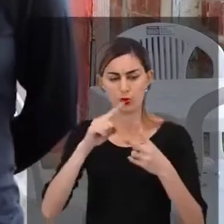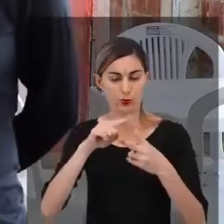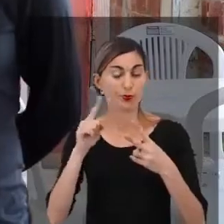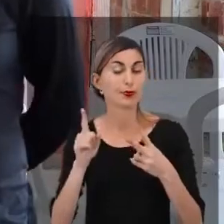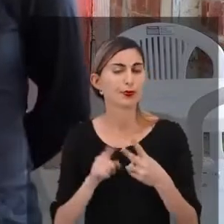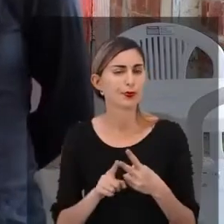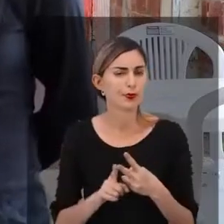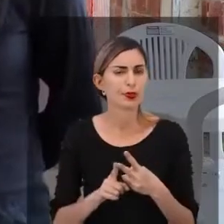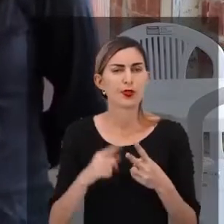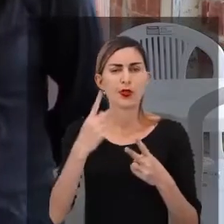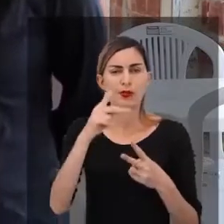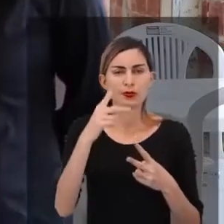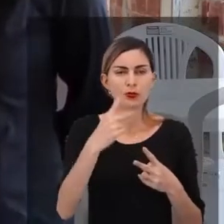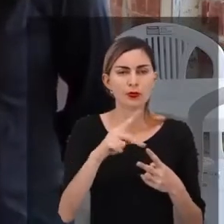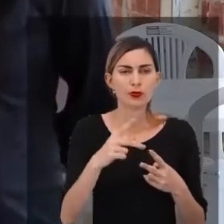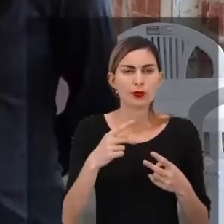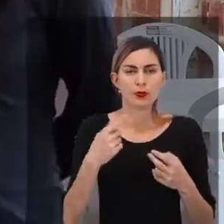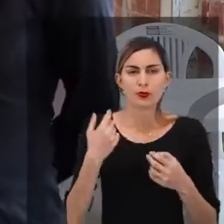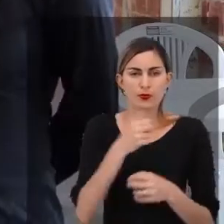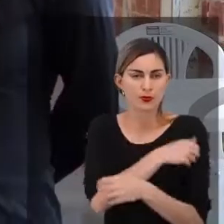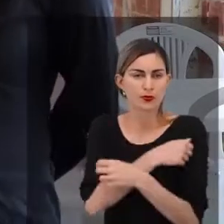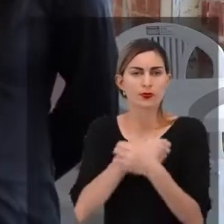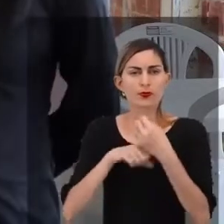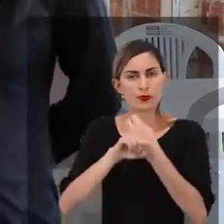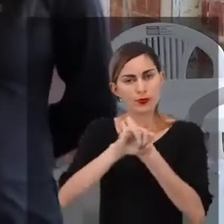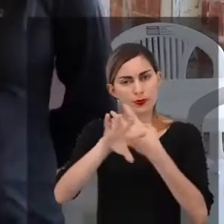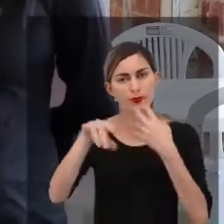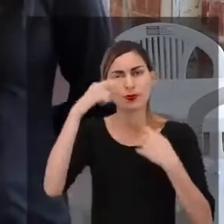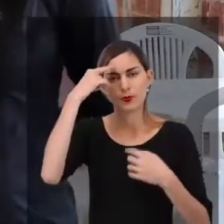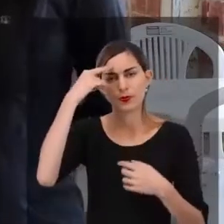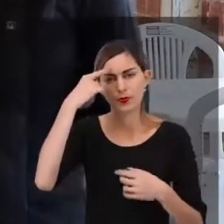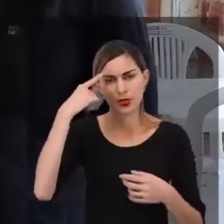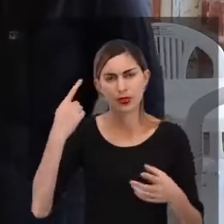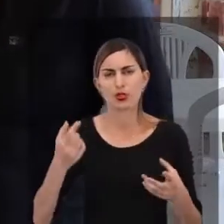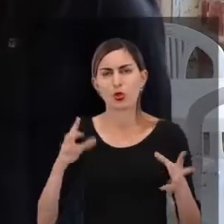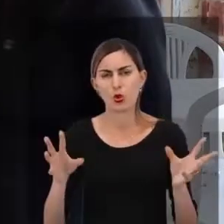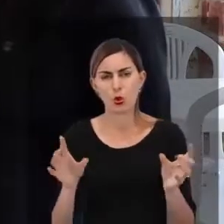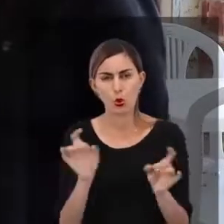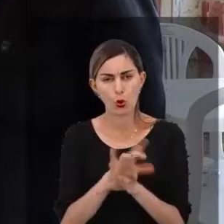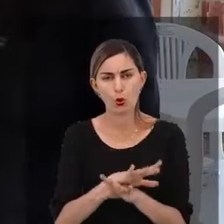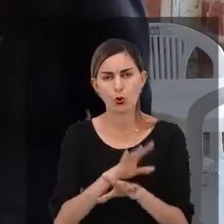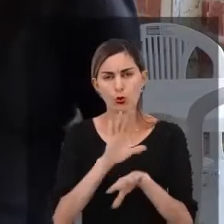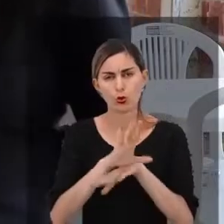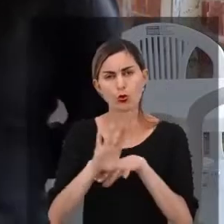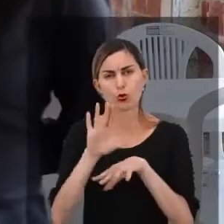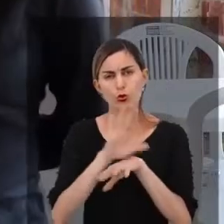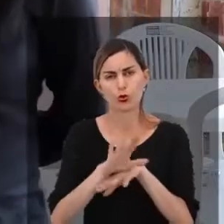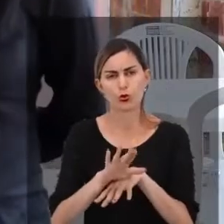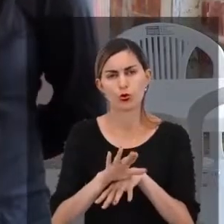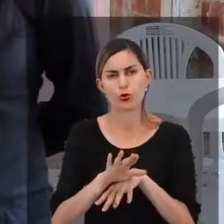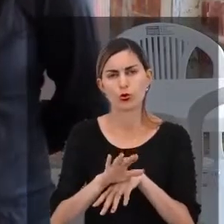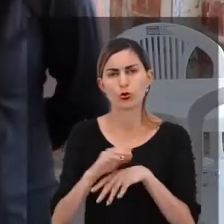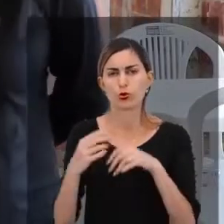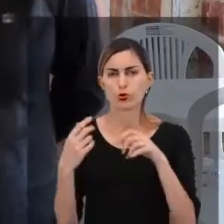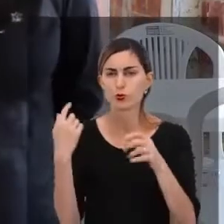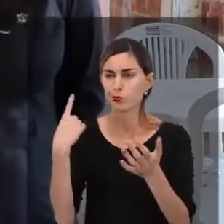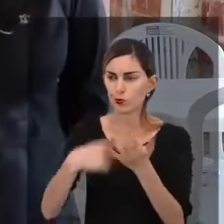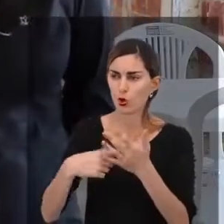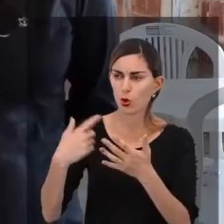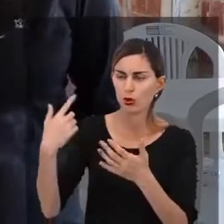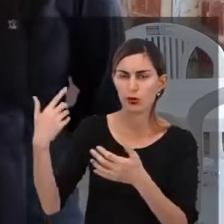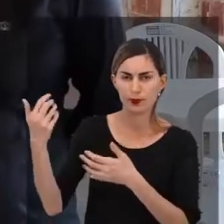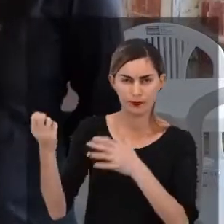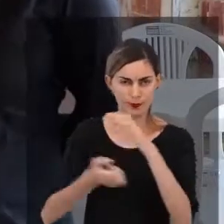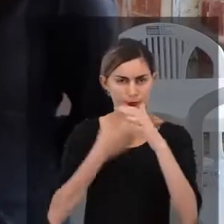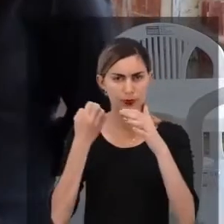agora sobre duas situações. Vocês, alunos do EAD, imagine-se na situação em que vocês concluíram o curso e foram contratados para uma